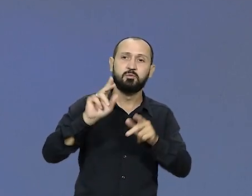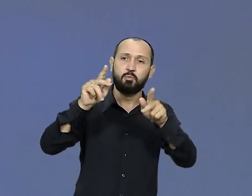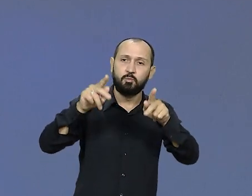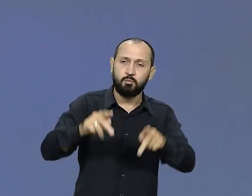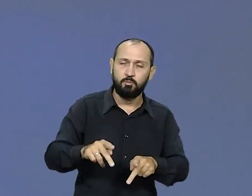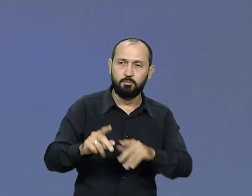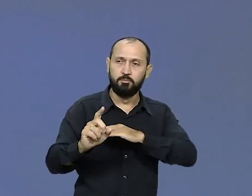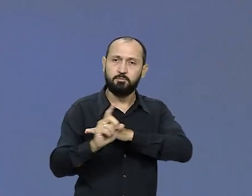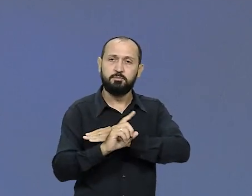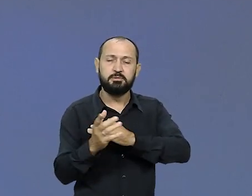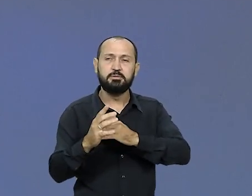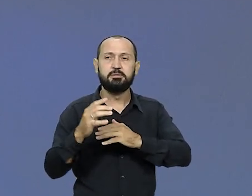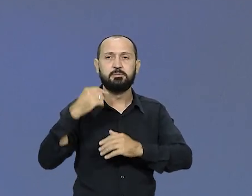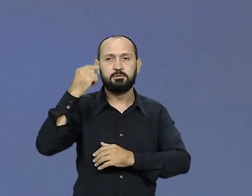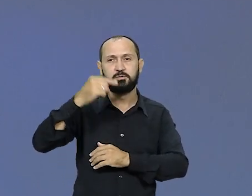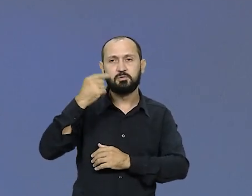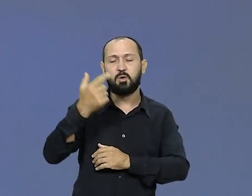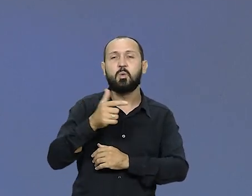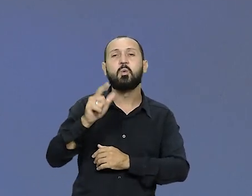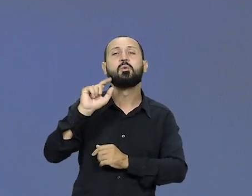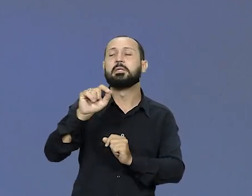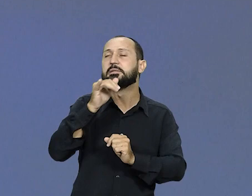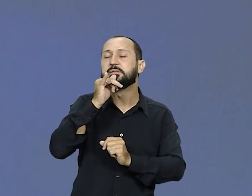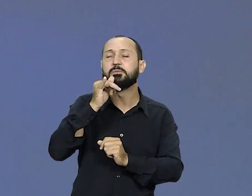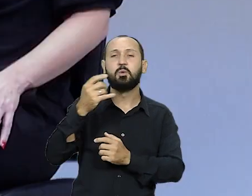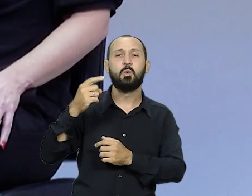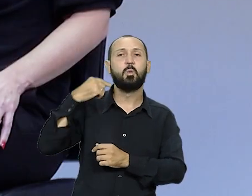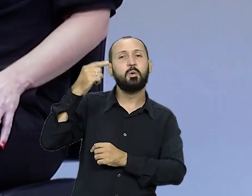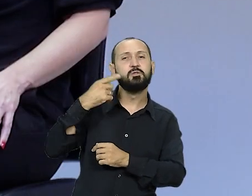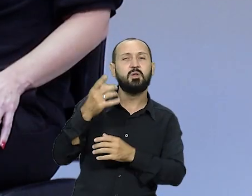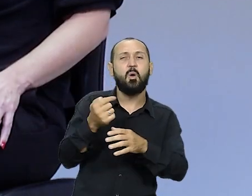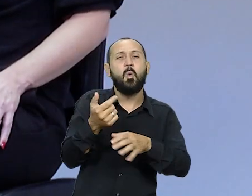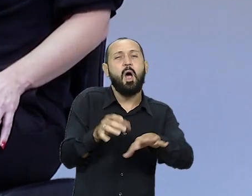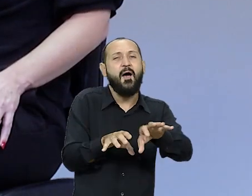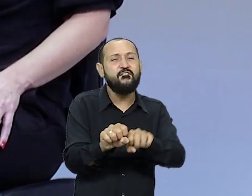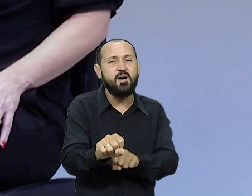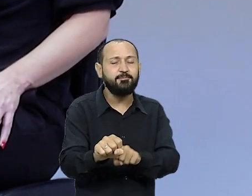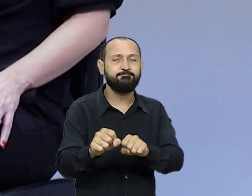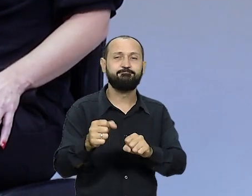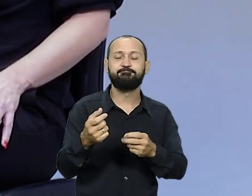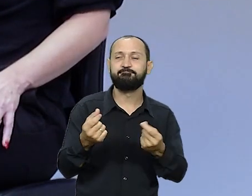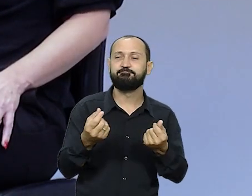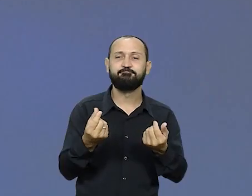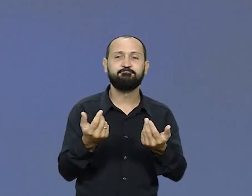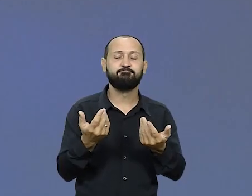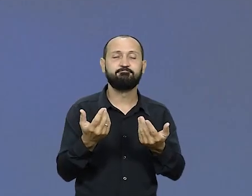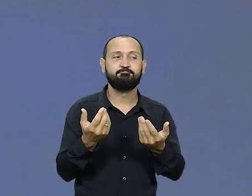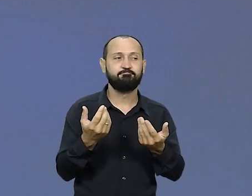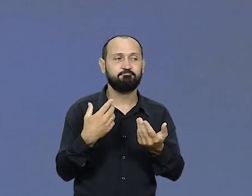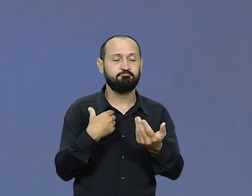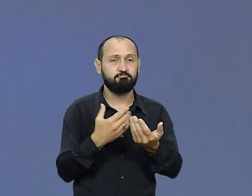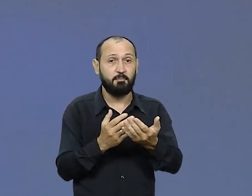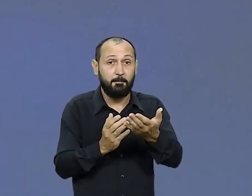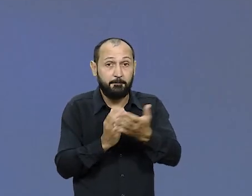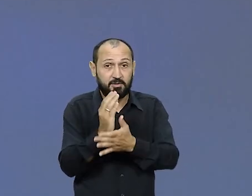pelo setor público, né? Mas os advogados, o outro lado dessa moeda, aquele advogado que está para se formar, ou